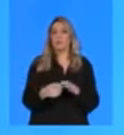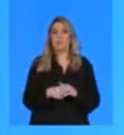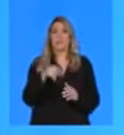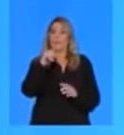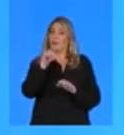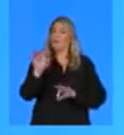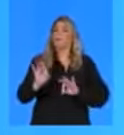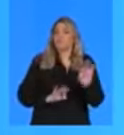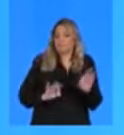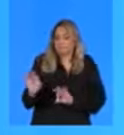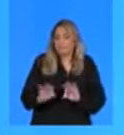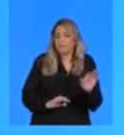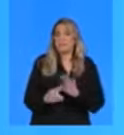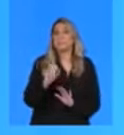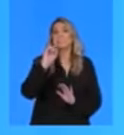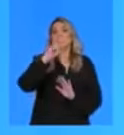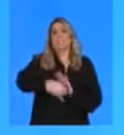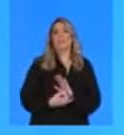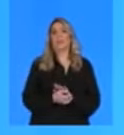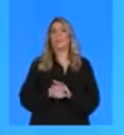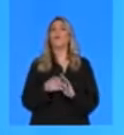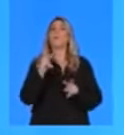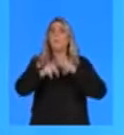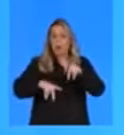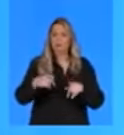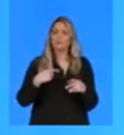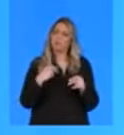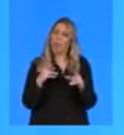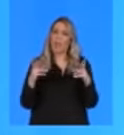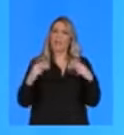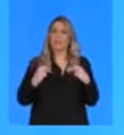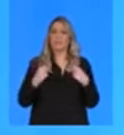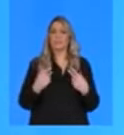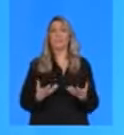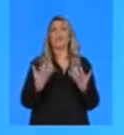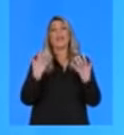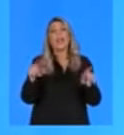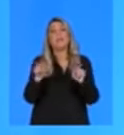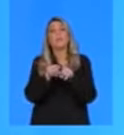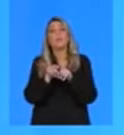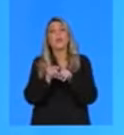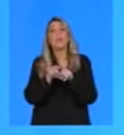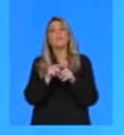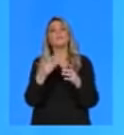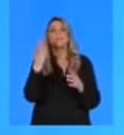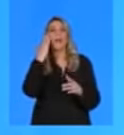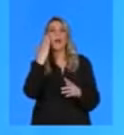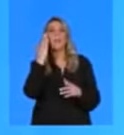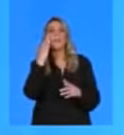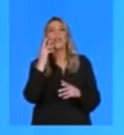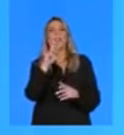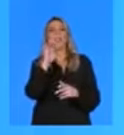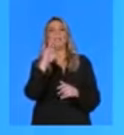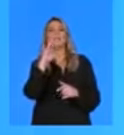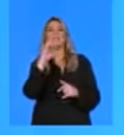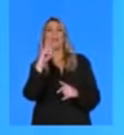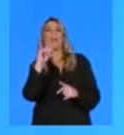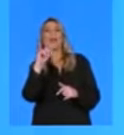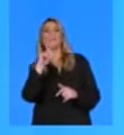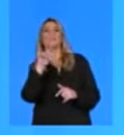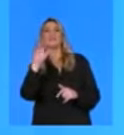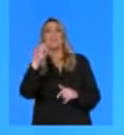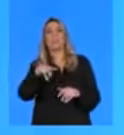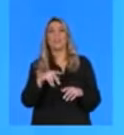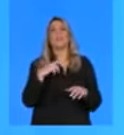esgoto não vai ser o povo não quero também fazer coleta seletiva do lixo porque o lixo entope os esgotos